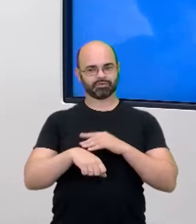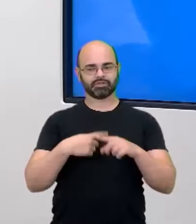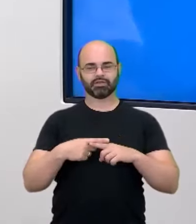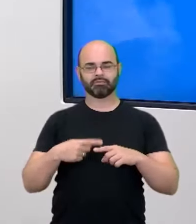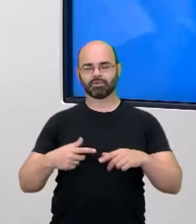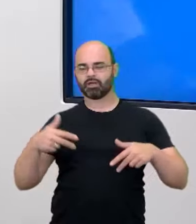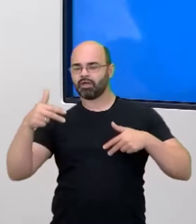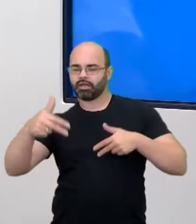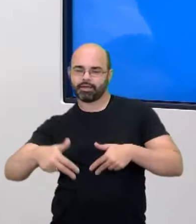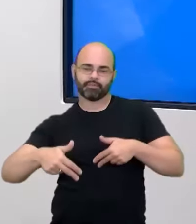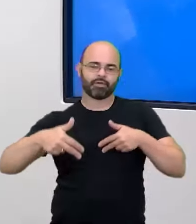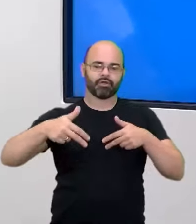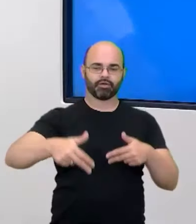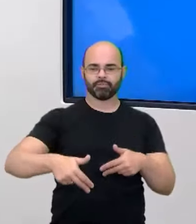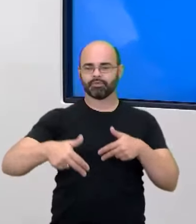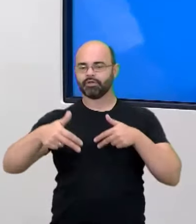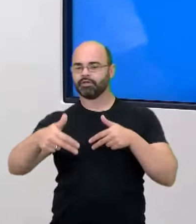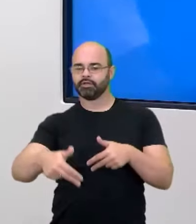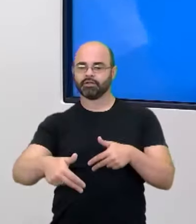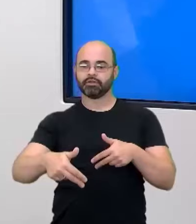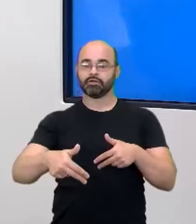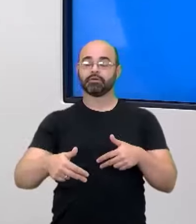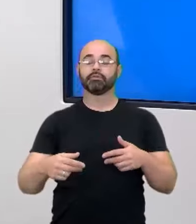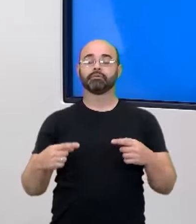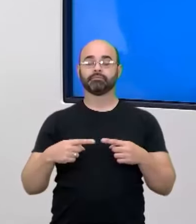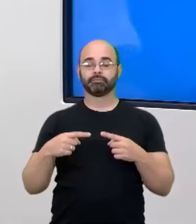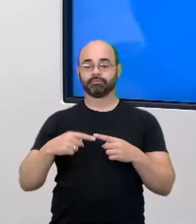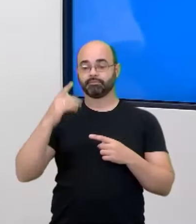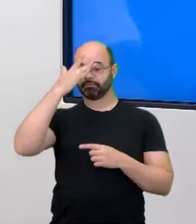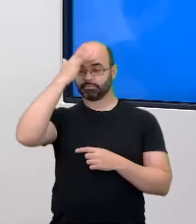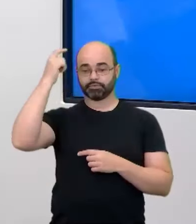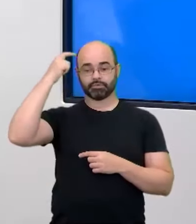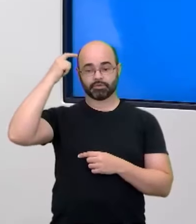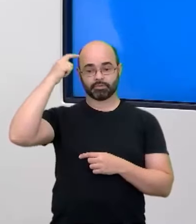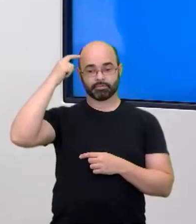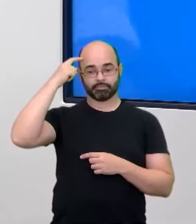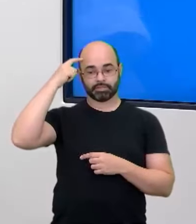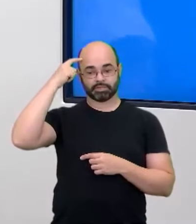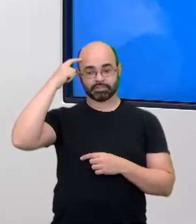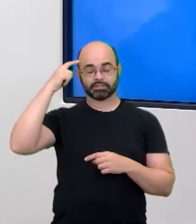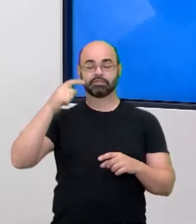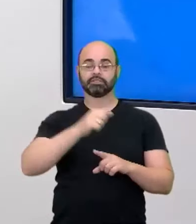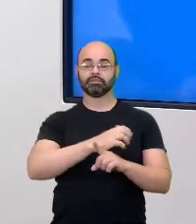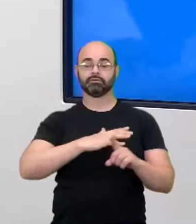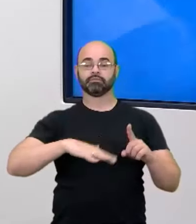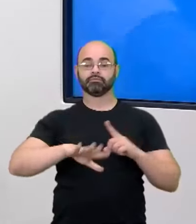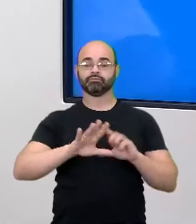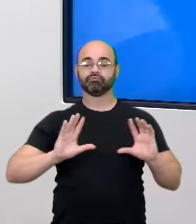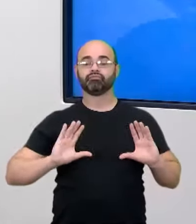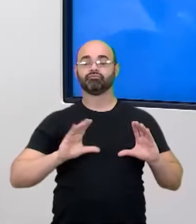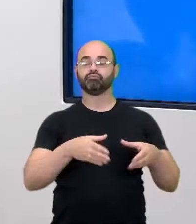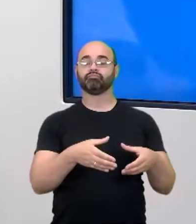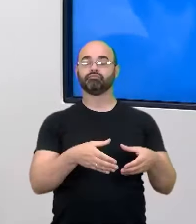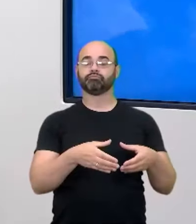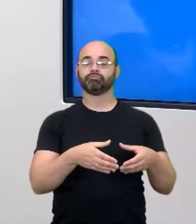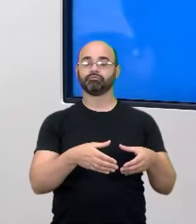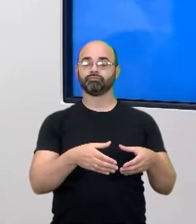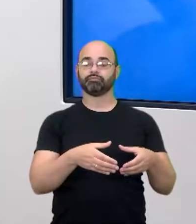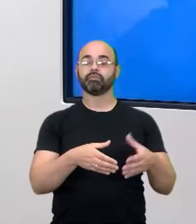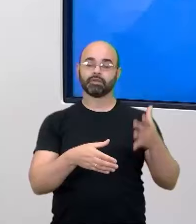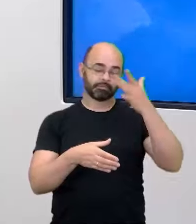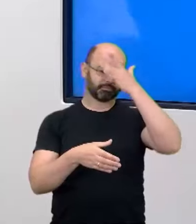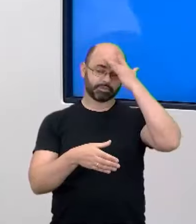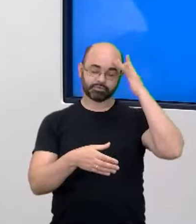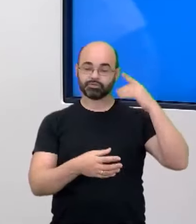é muito influenciado por a questão de pensar na comunidade como uma coletividade, pessoas que existem juntas